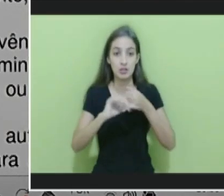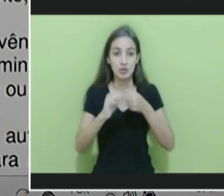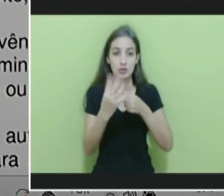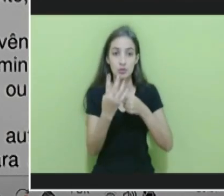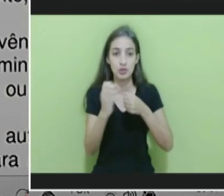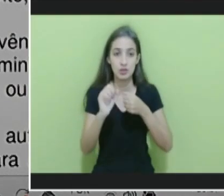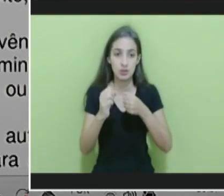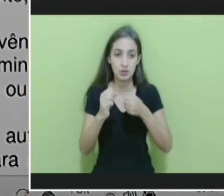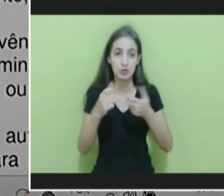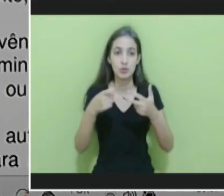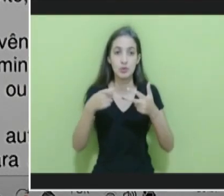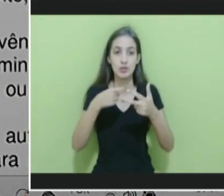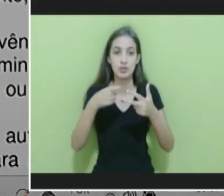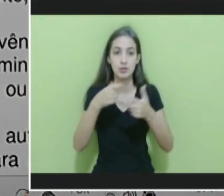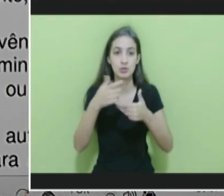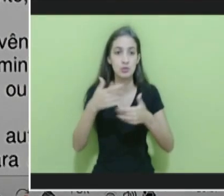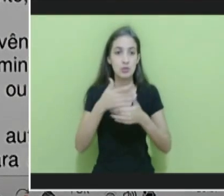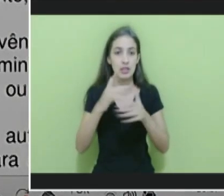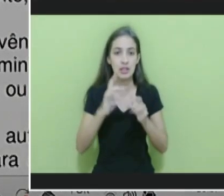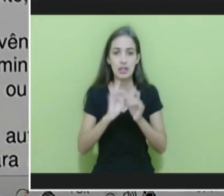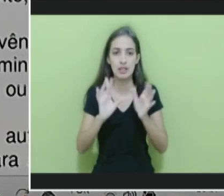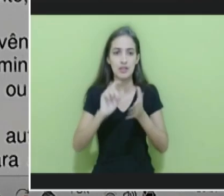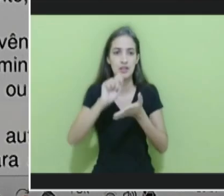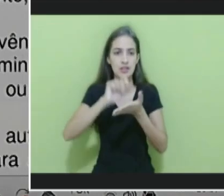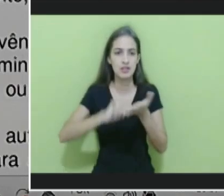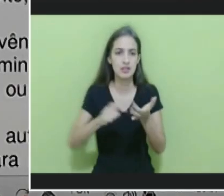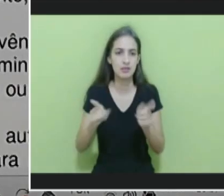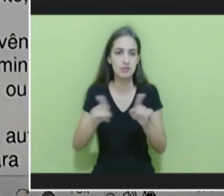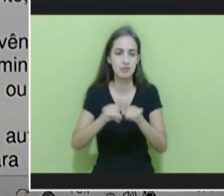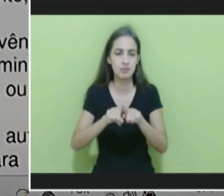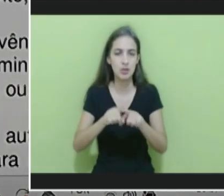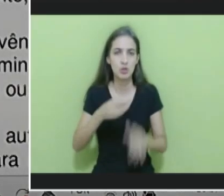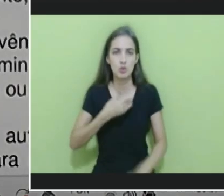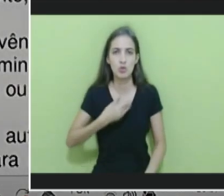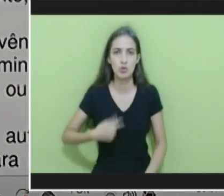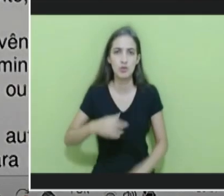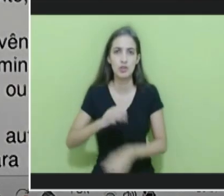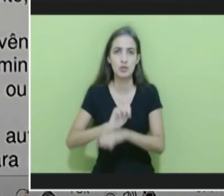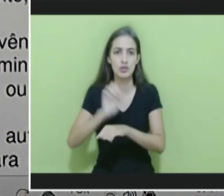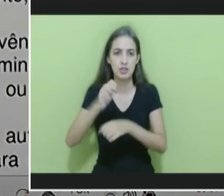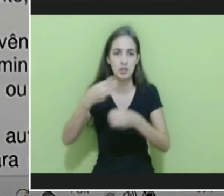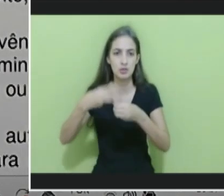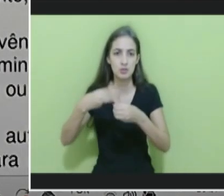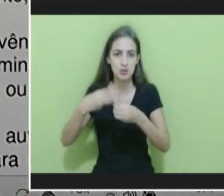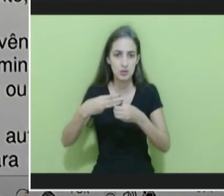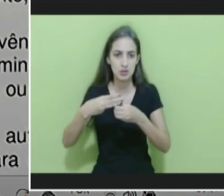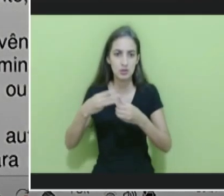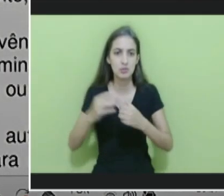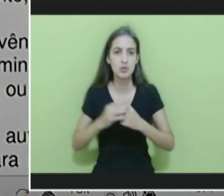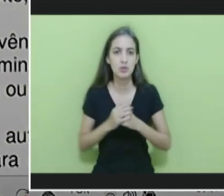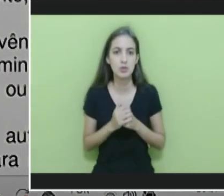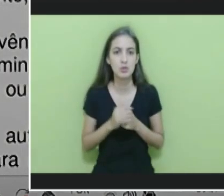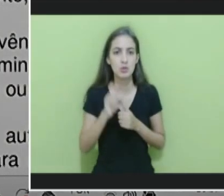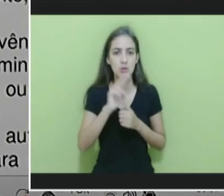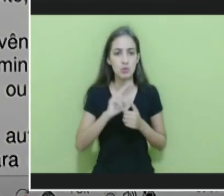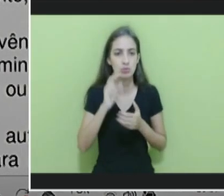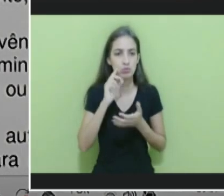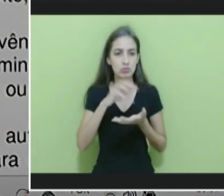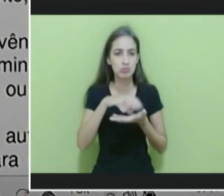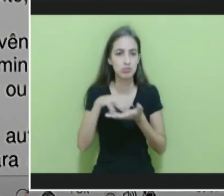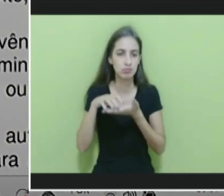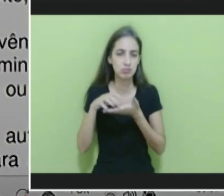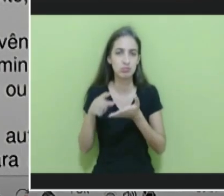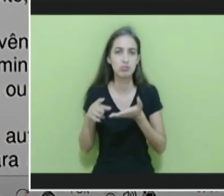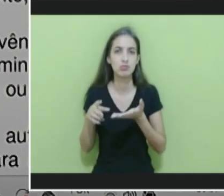está autorizado a assinar convênio com o Governo Federal, Estadual e Municipal, através de seus órgãos da administração direta